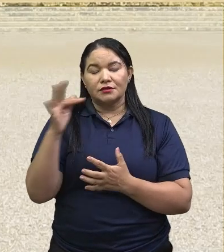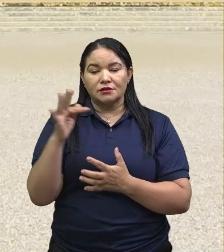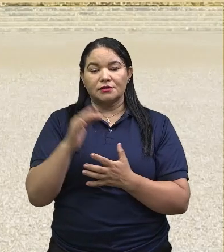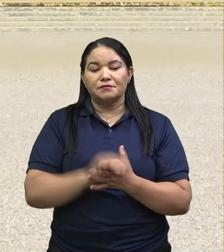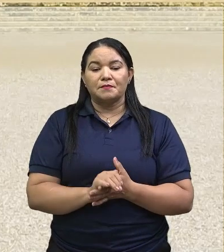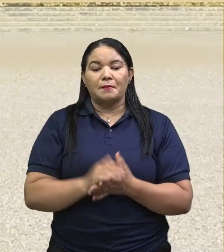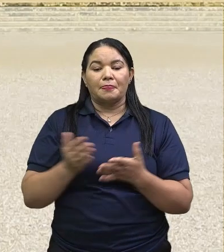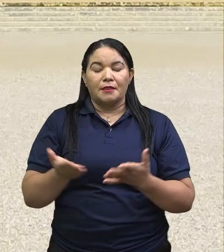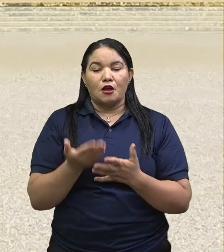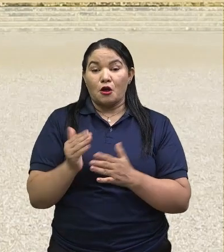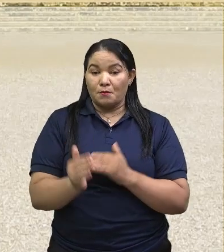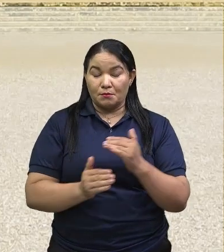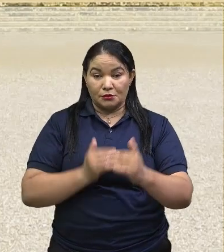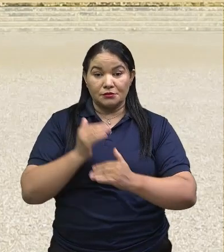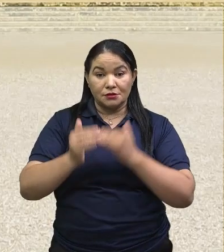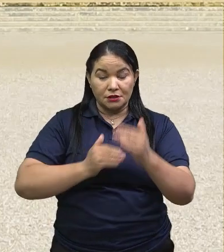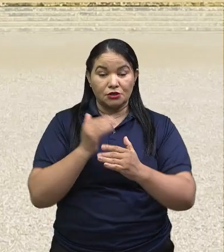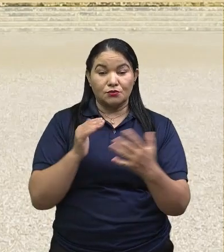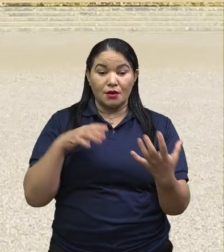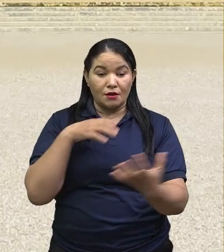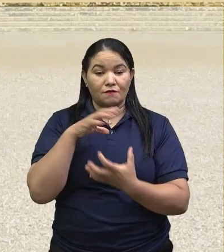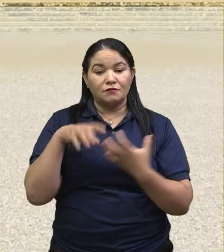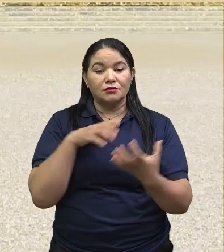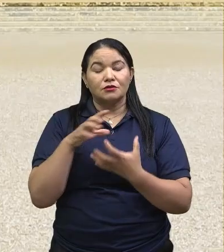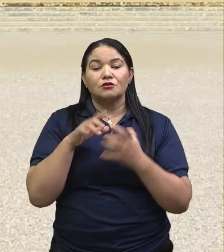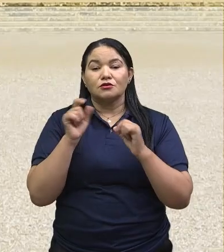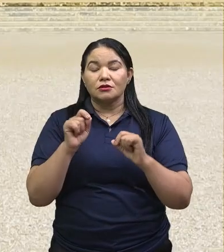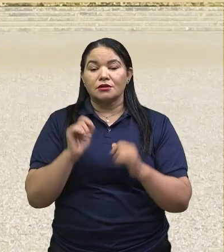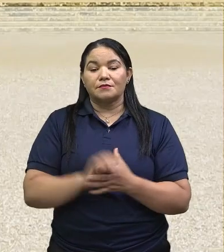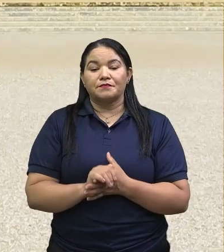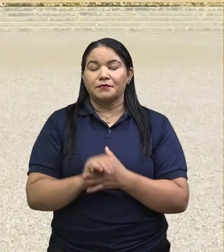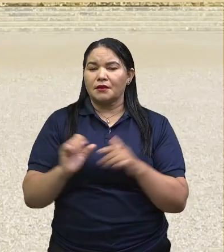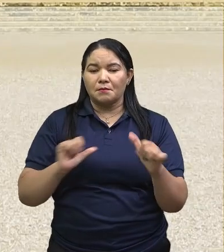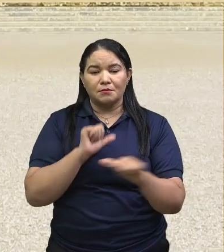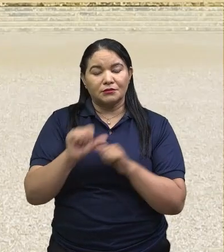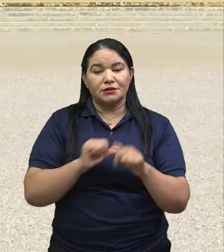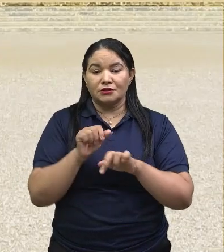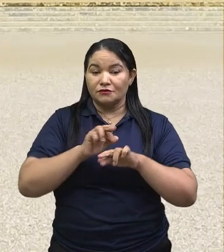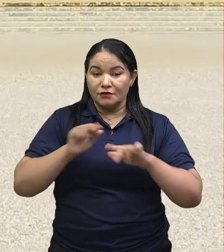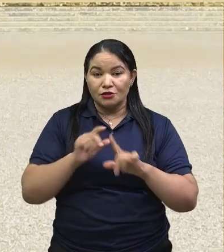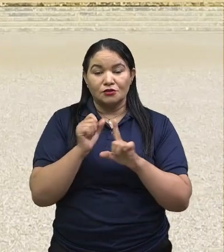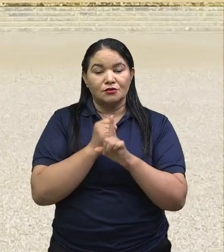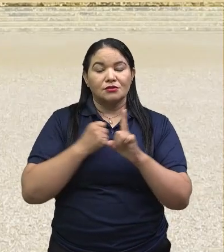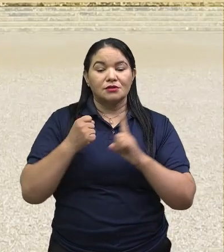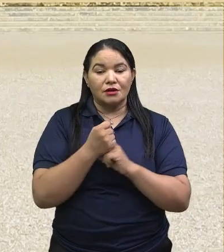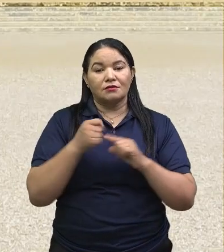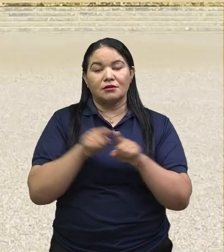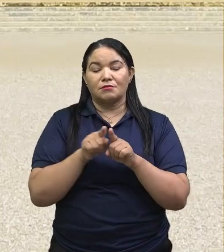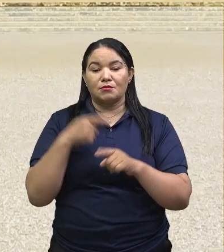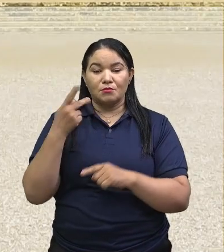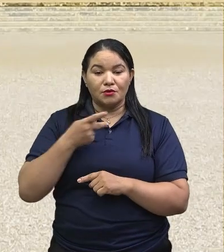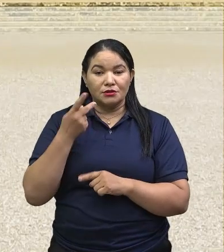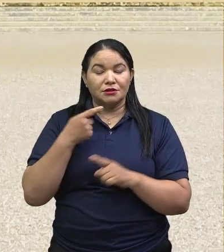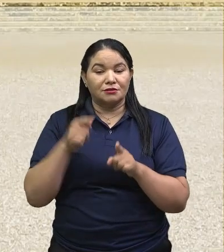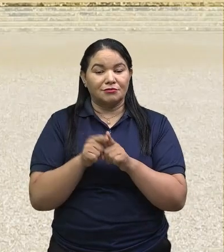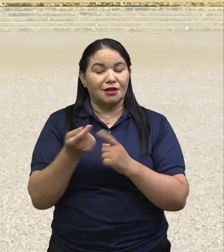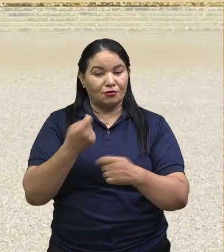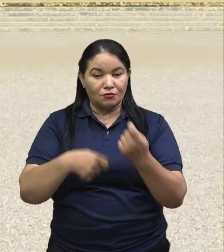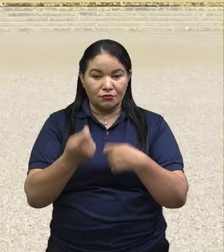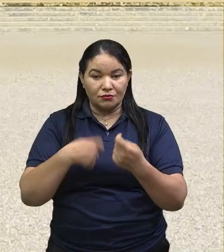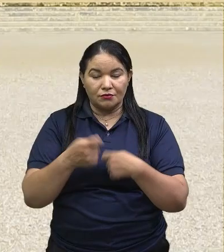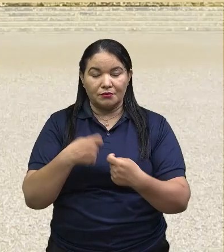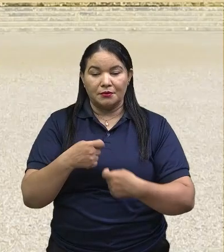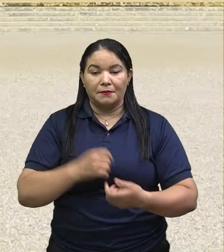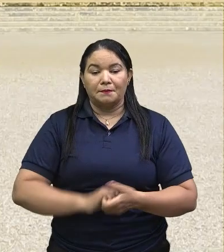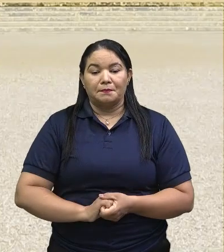que foi um processo revolucionário de profunda transformação social, política e